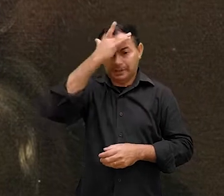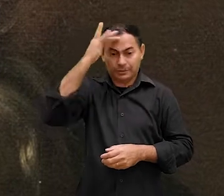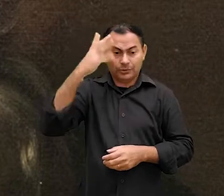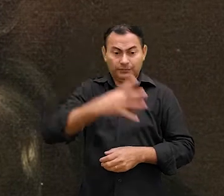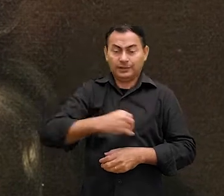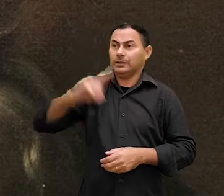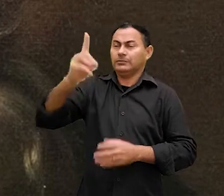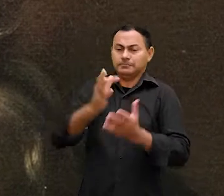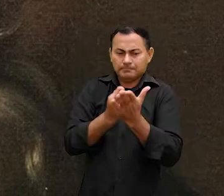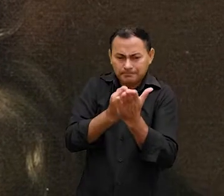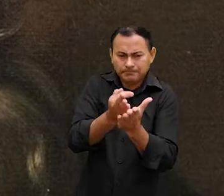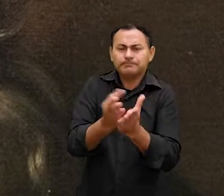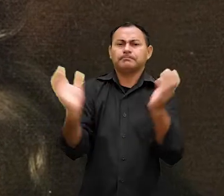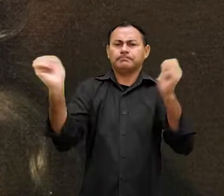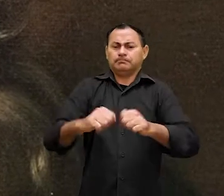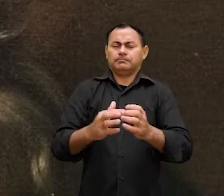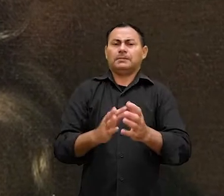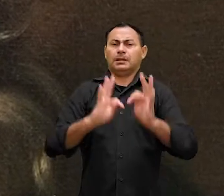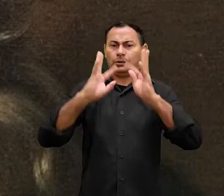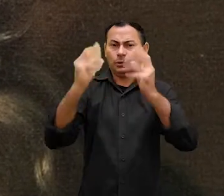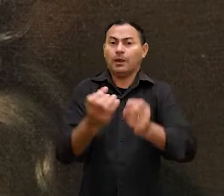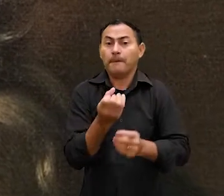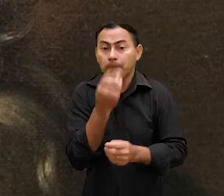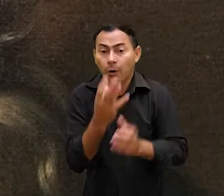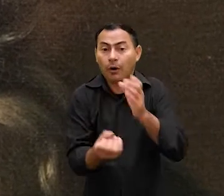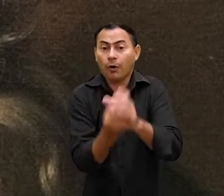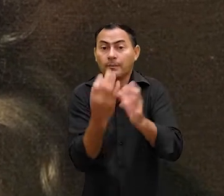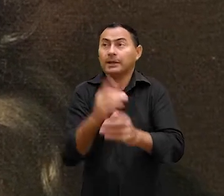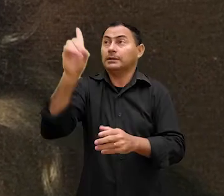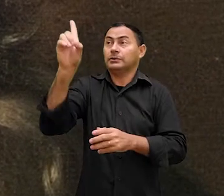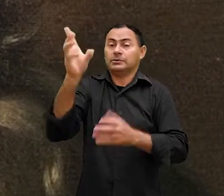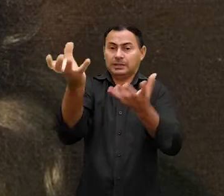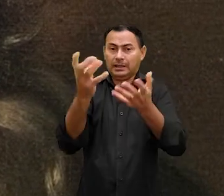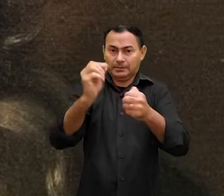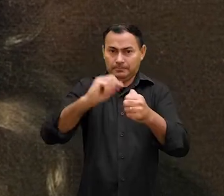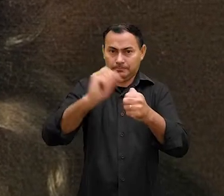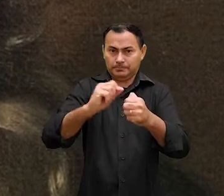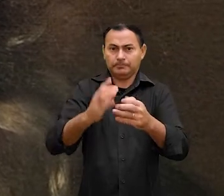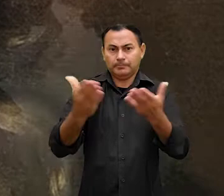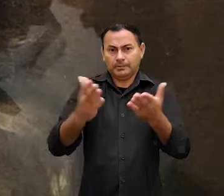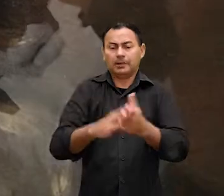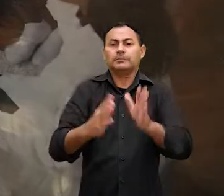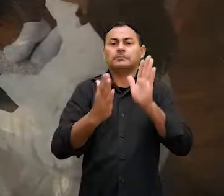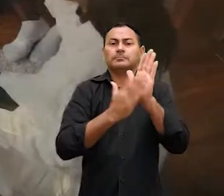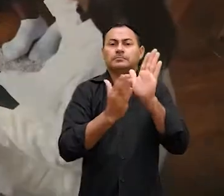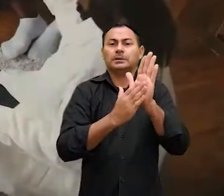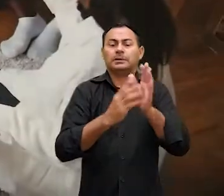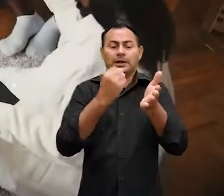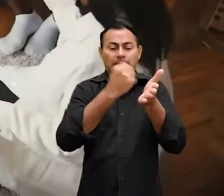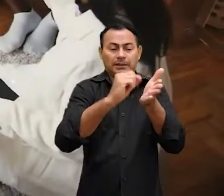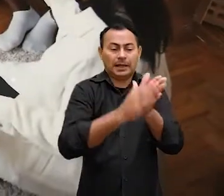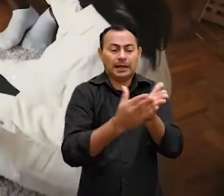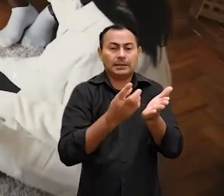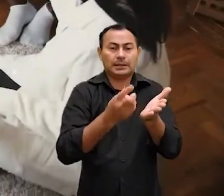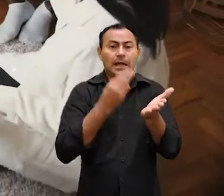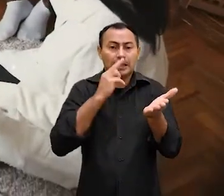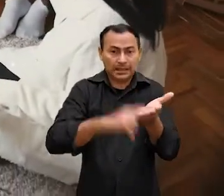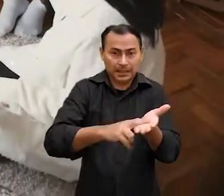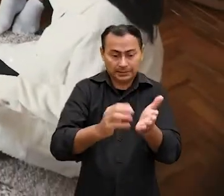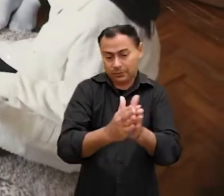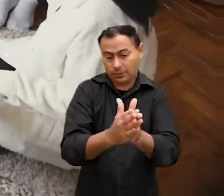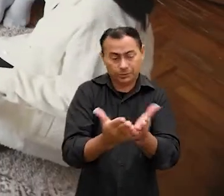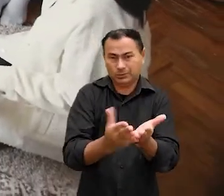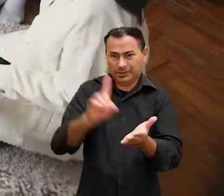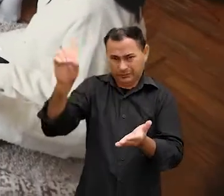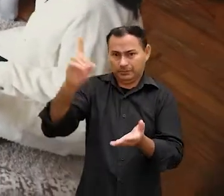perfeito e plenamente capacitado para toda boa obra que Deus quer que ele faça. Esse é o propósito das Escrituras. Ela é dirigida